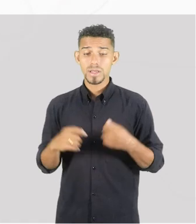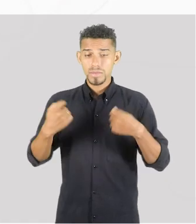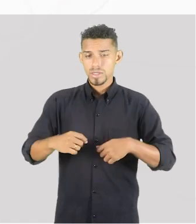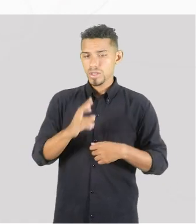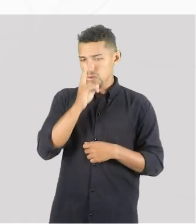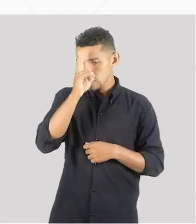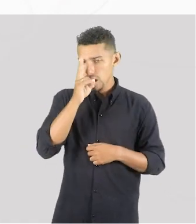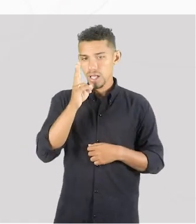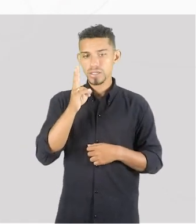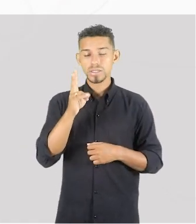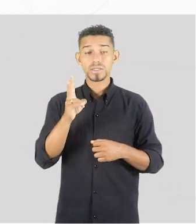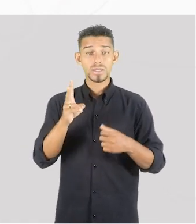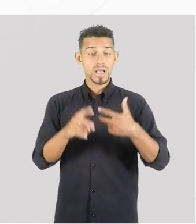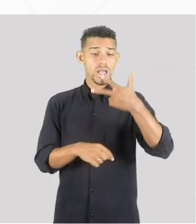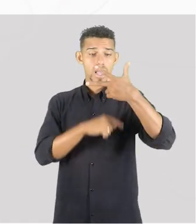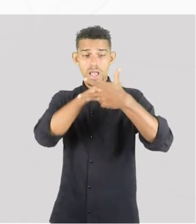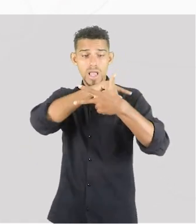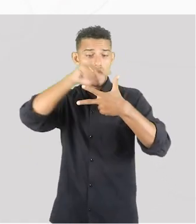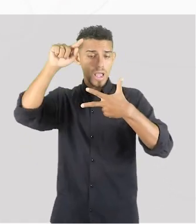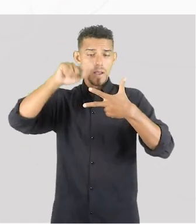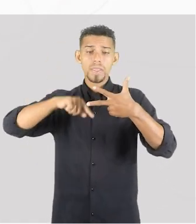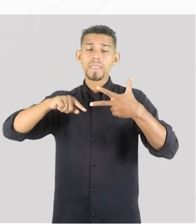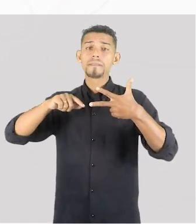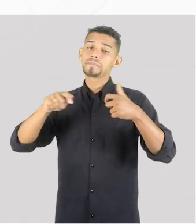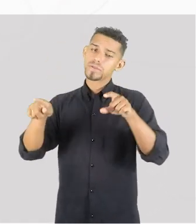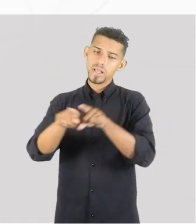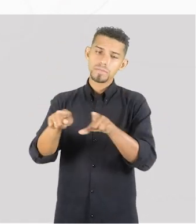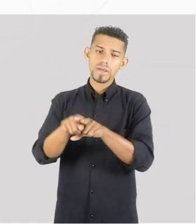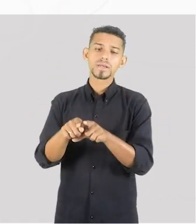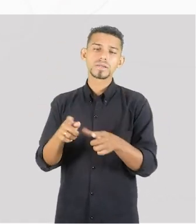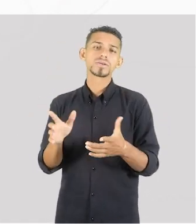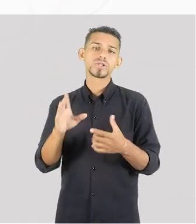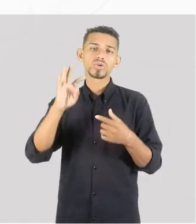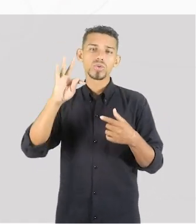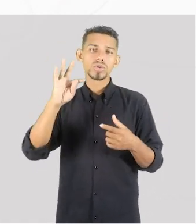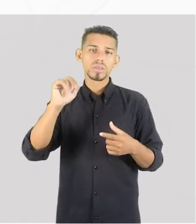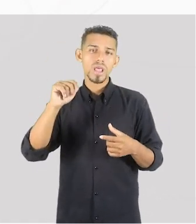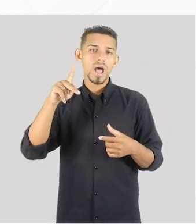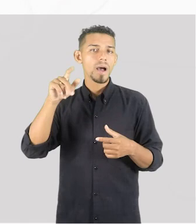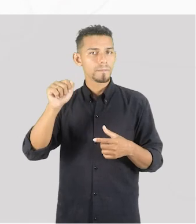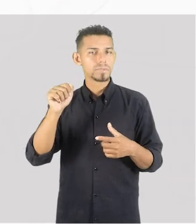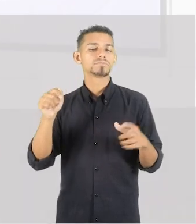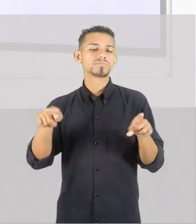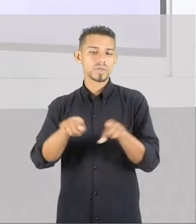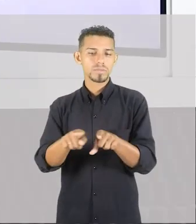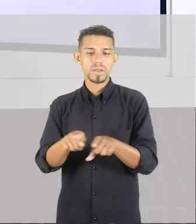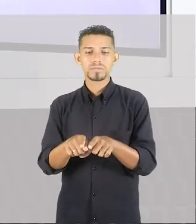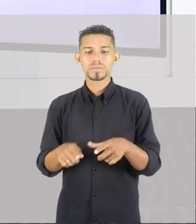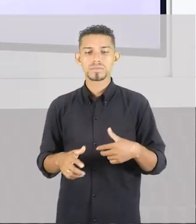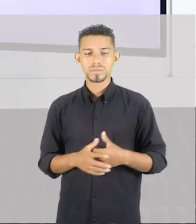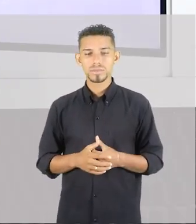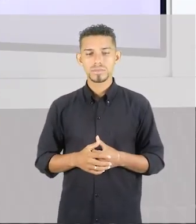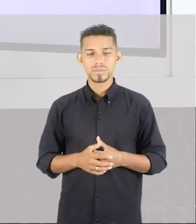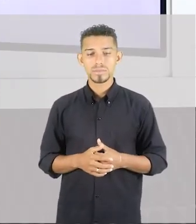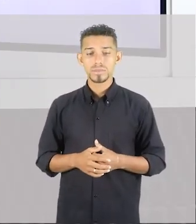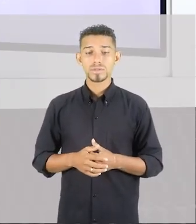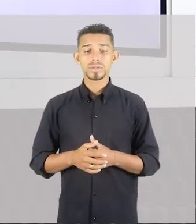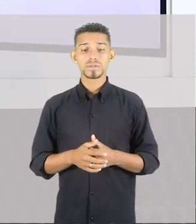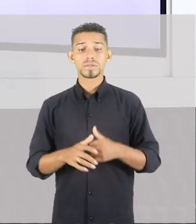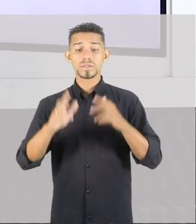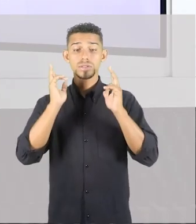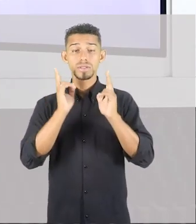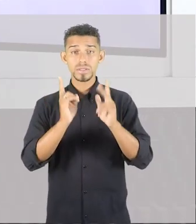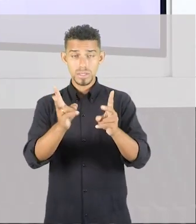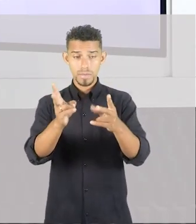usar essa regra da mão esquerda. Tem também a regra do tapa, que eu vou já explicar para vocês, mas essa regra da mão esquerda, sempre você vai fazer com o dedo assim,